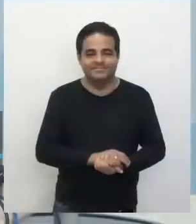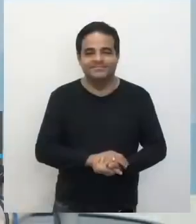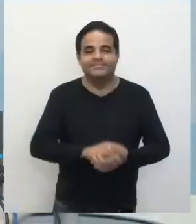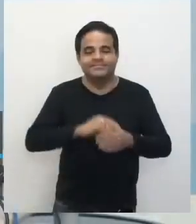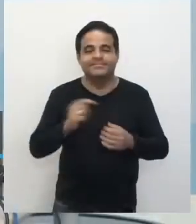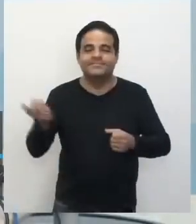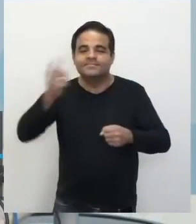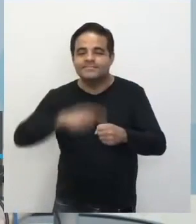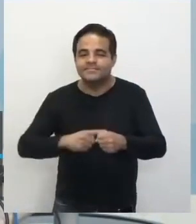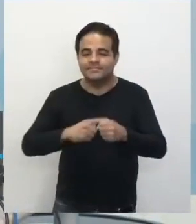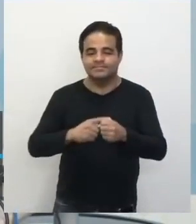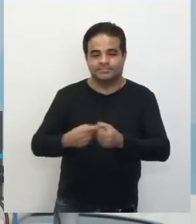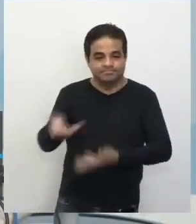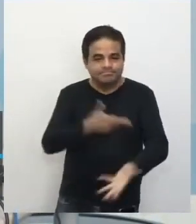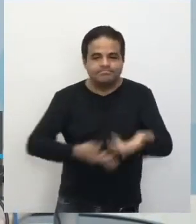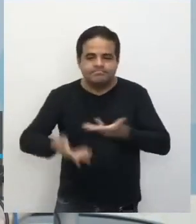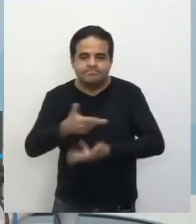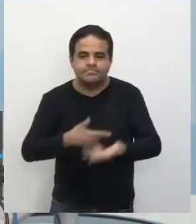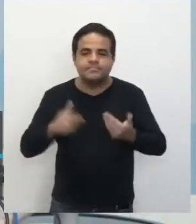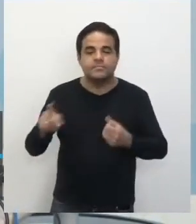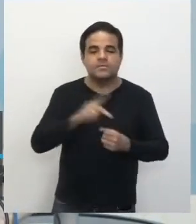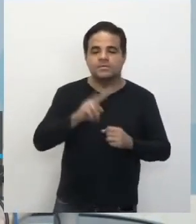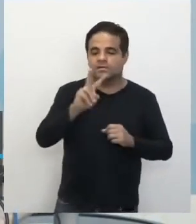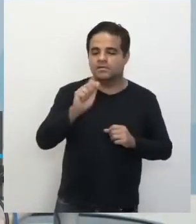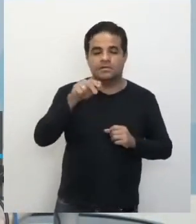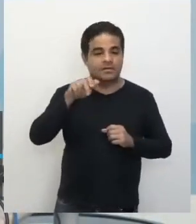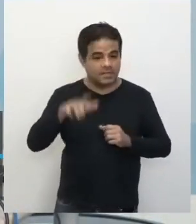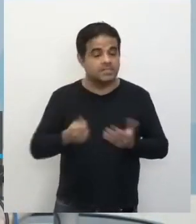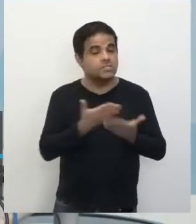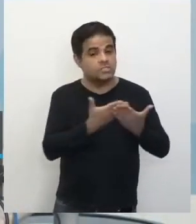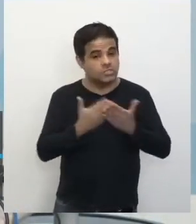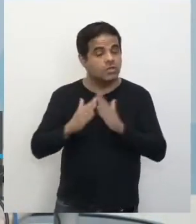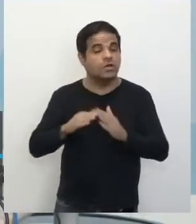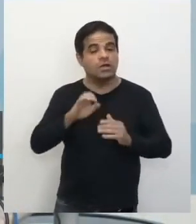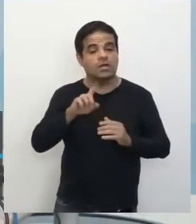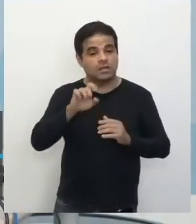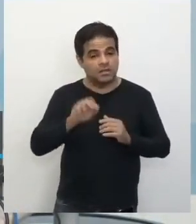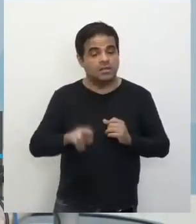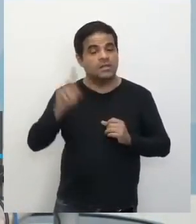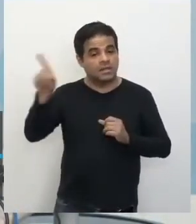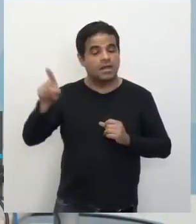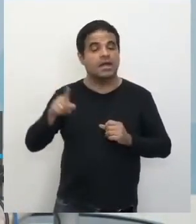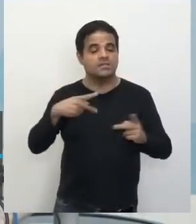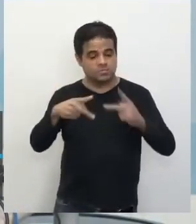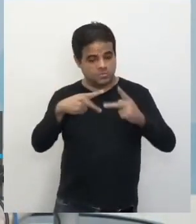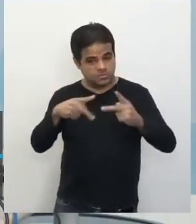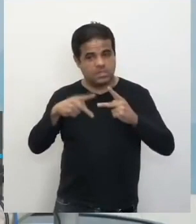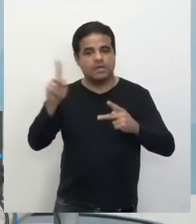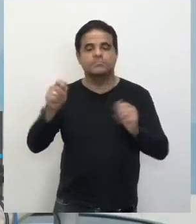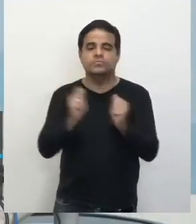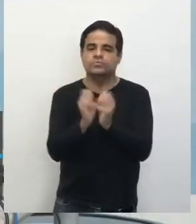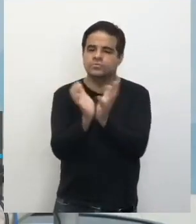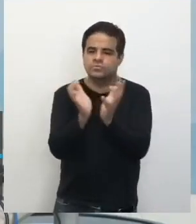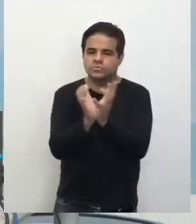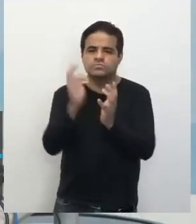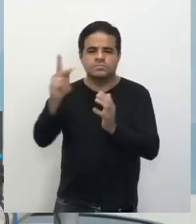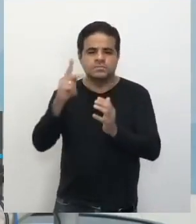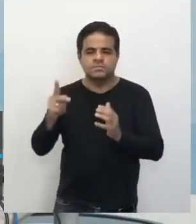Vivi, retornamos aqui com as interações. Professora Vanessa, lá da Escola Estadual Edera Irene, lá em São José dos Campos, com as turmas